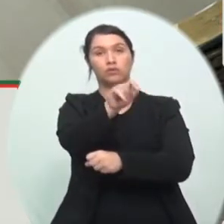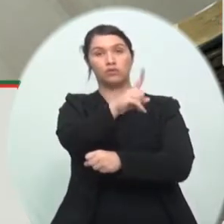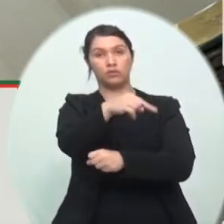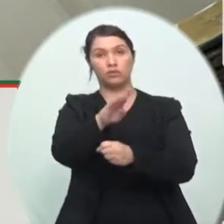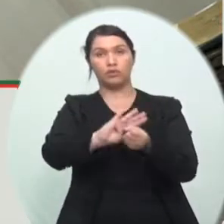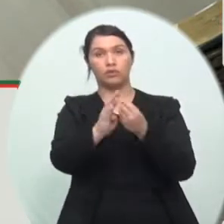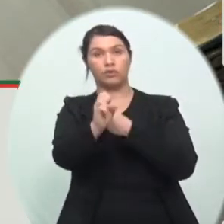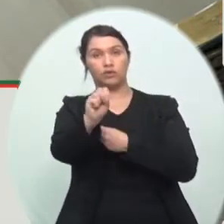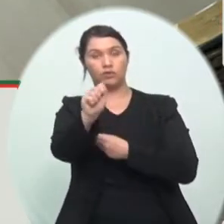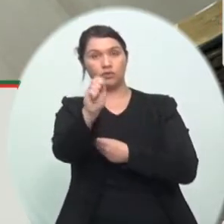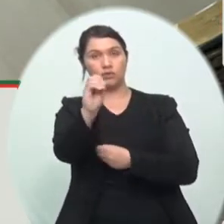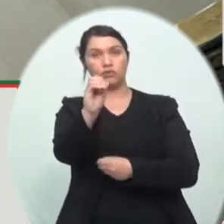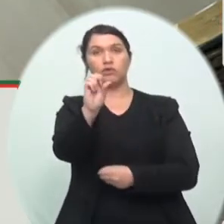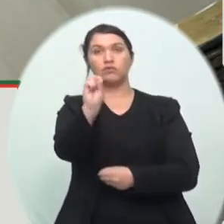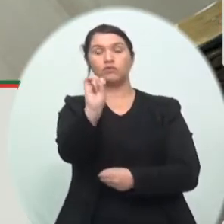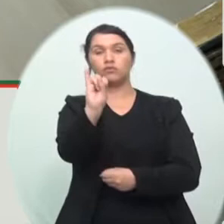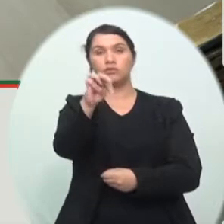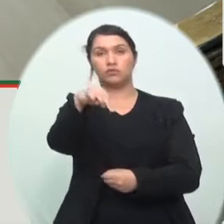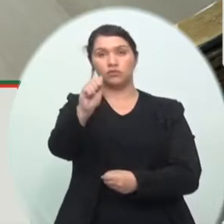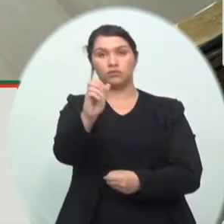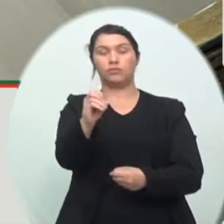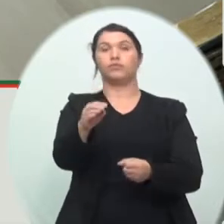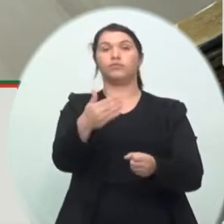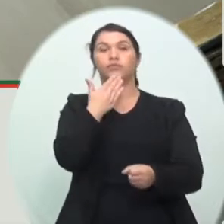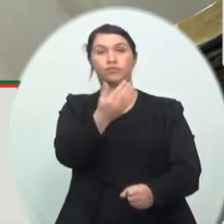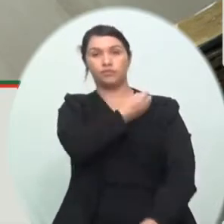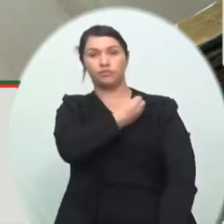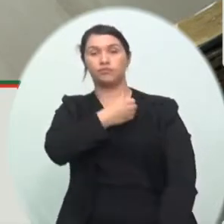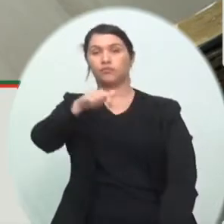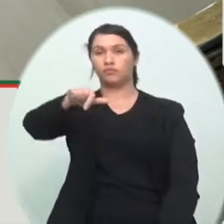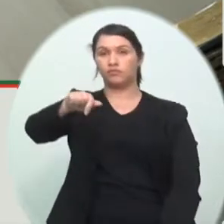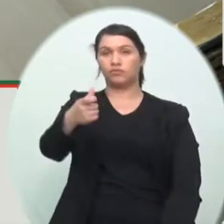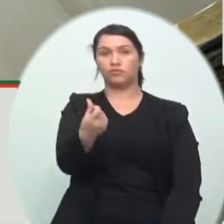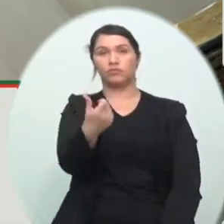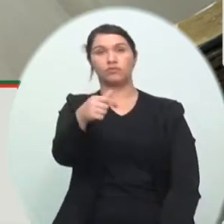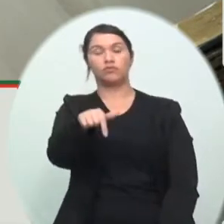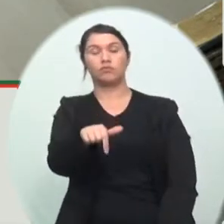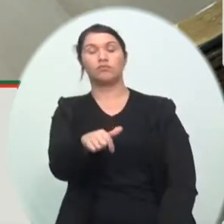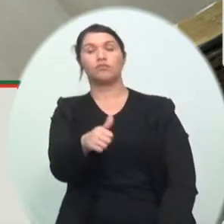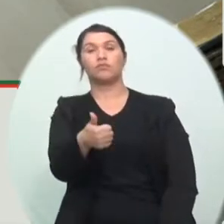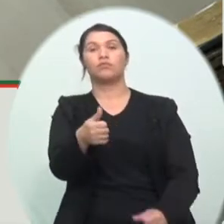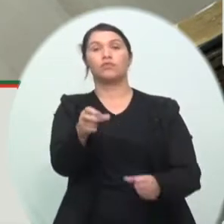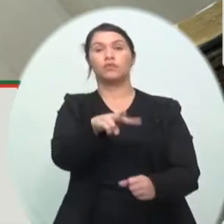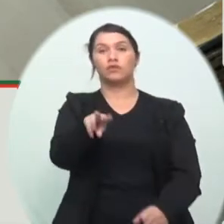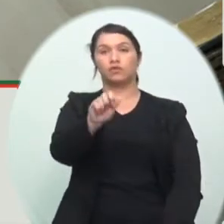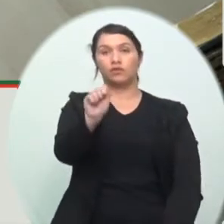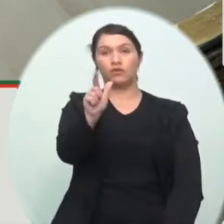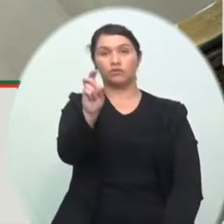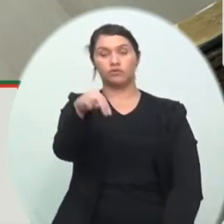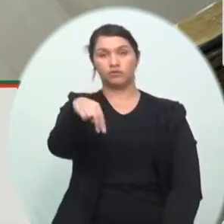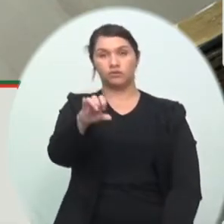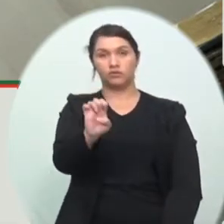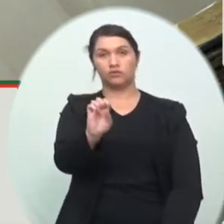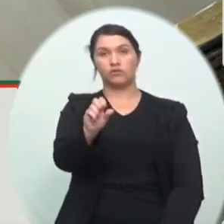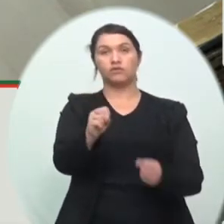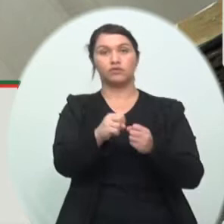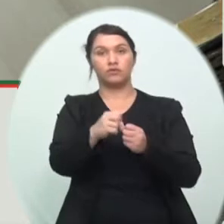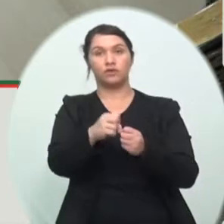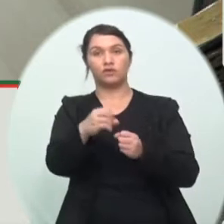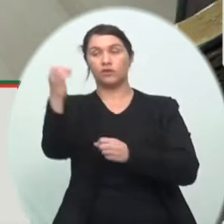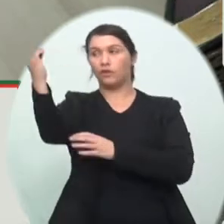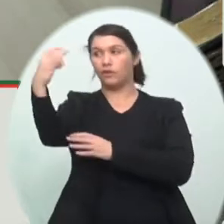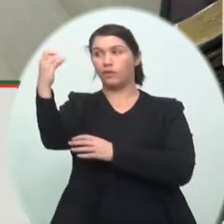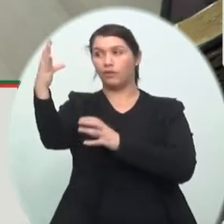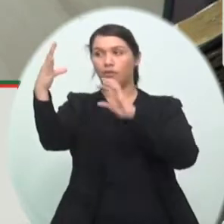São Simão. Indicação número 771/18, autoria vereadora Aldinei Potelec, assunto substituição das lâmpadas nos postos